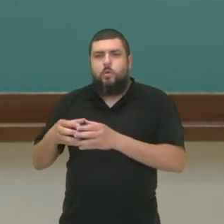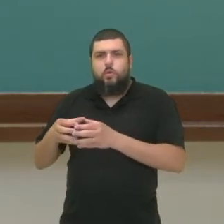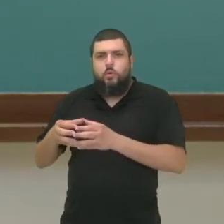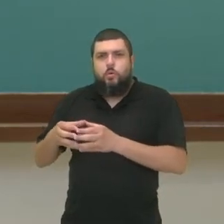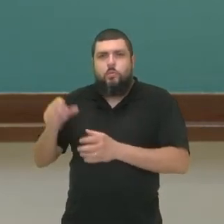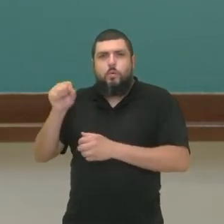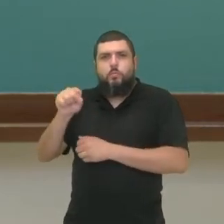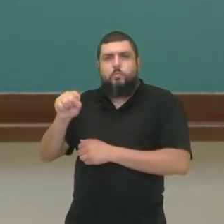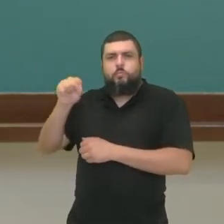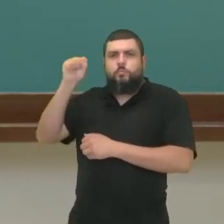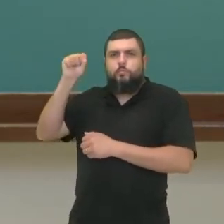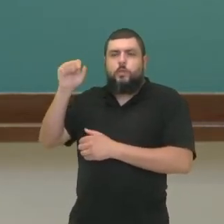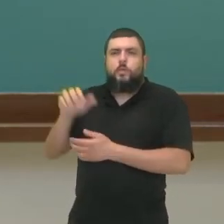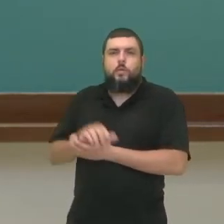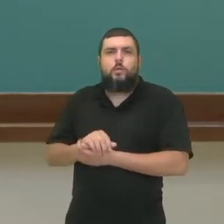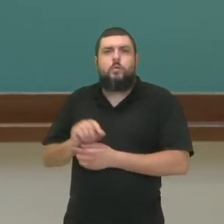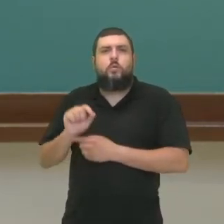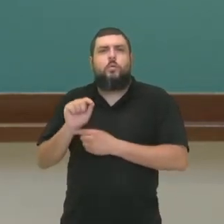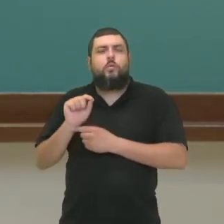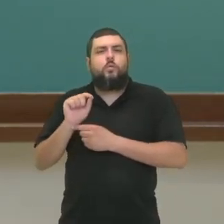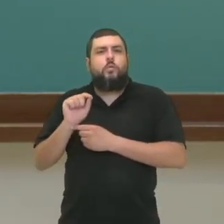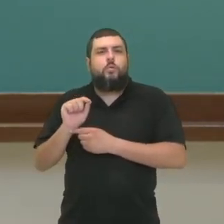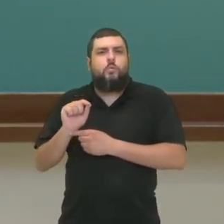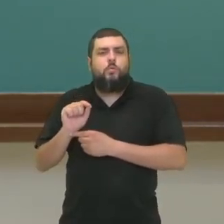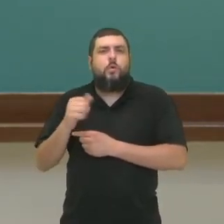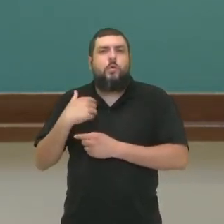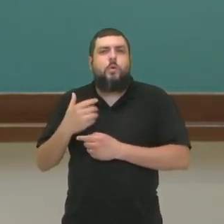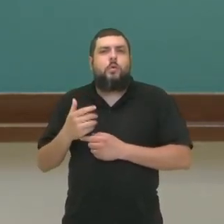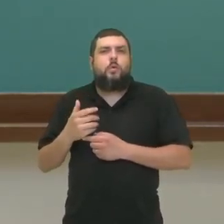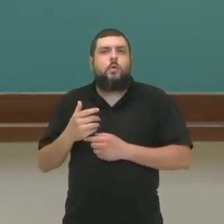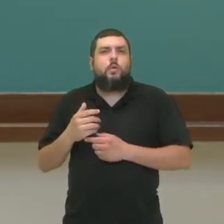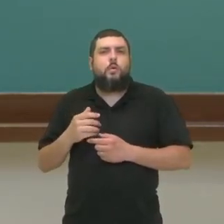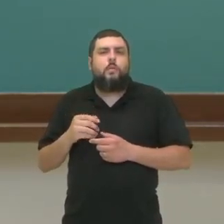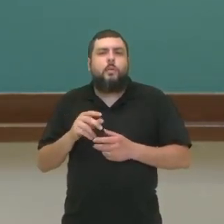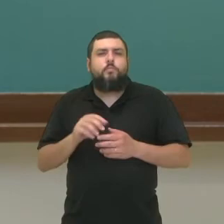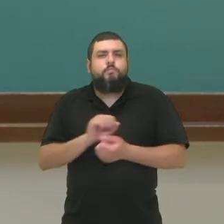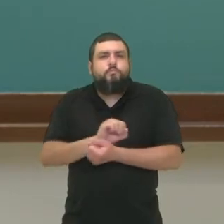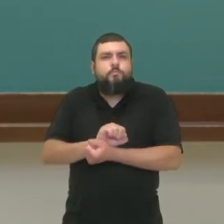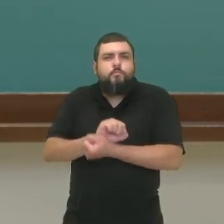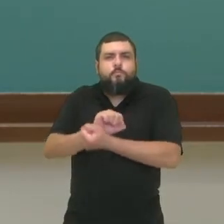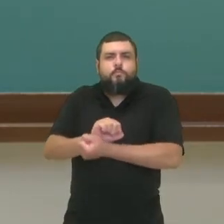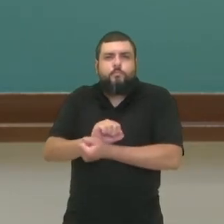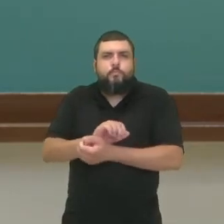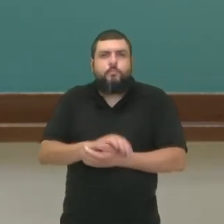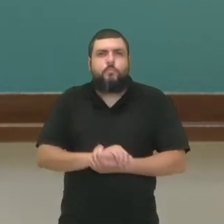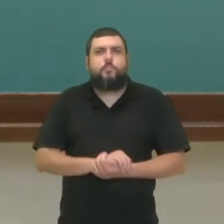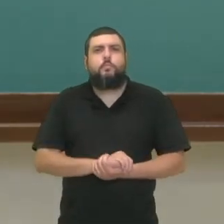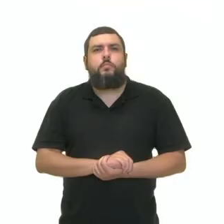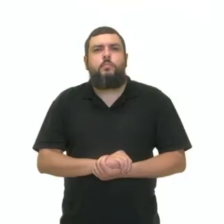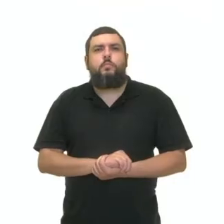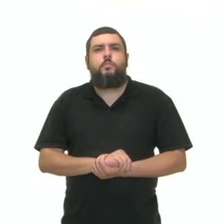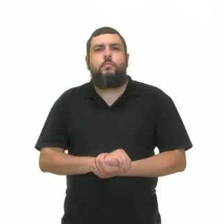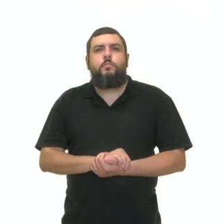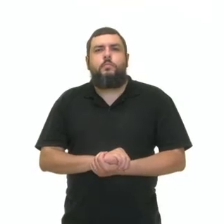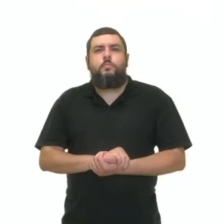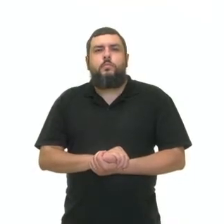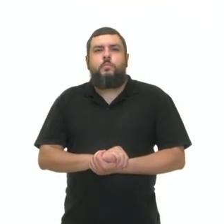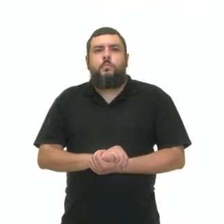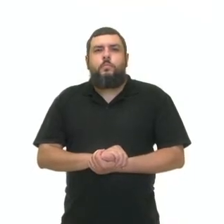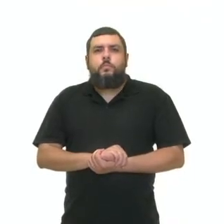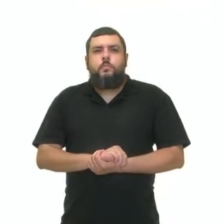criasse a chamada uma das maiores revoltas, né, de escravizados de Roma. A maioria das revoltas,